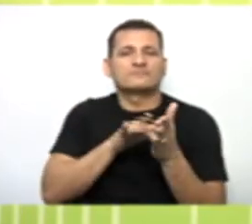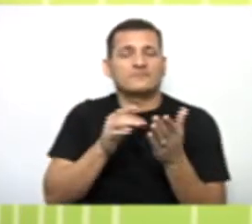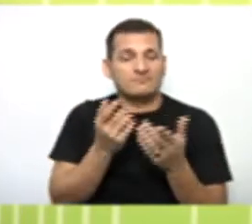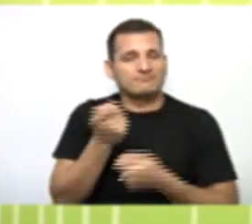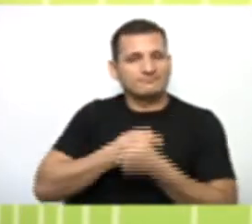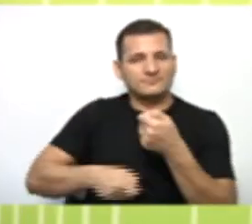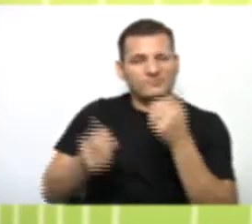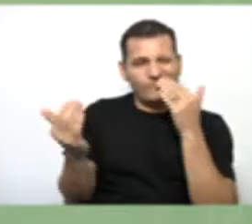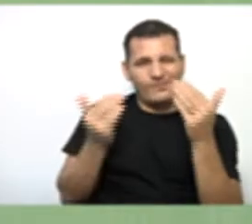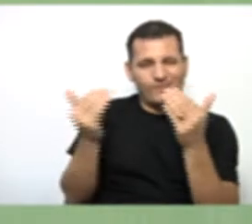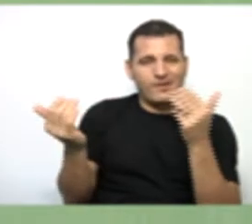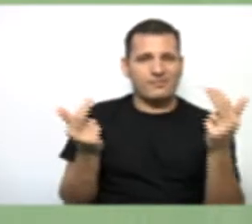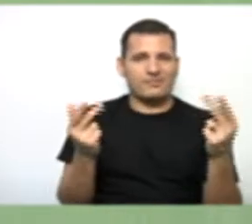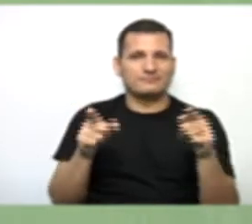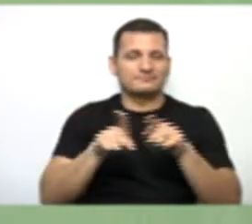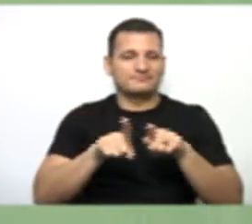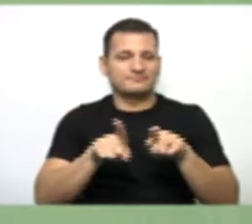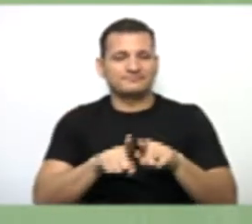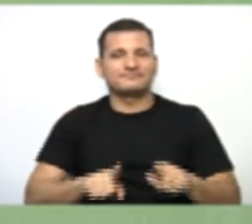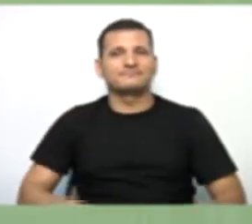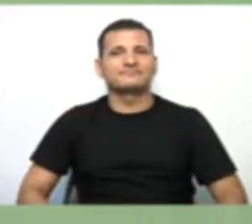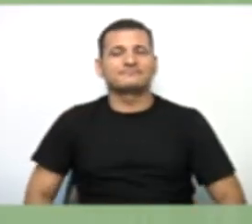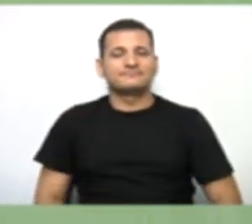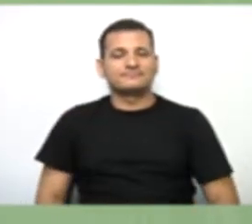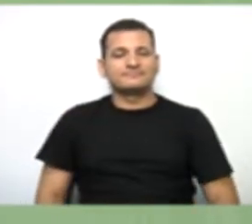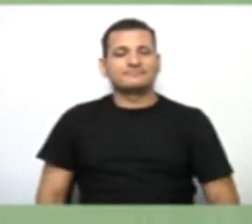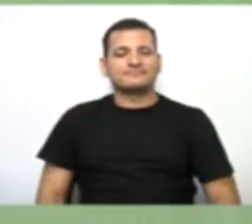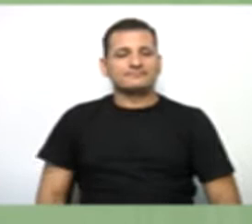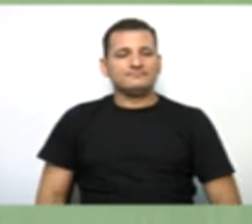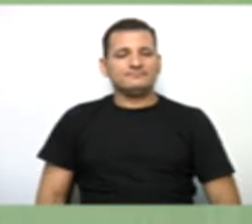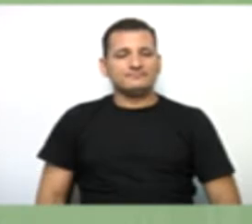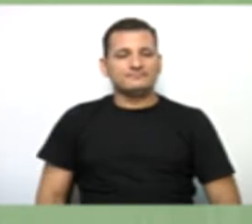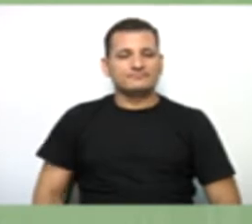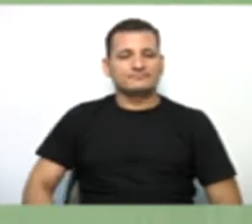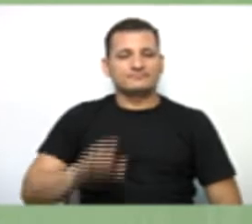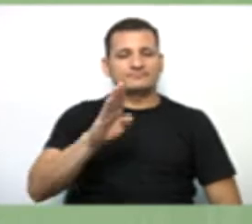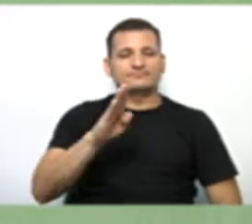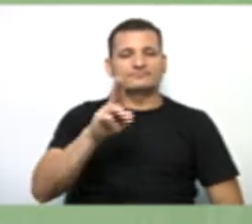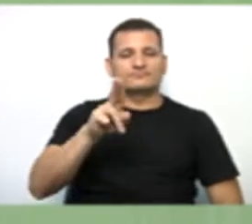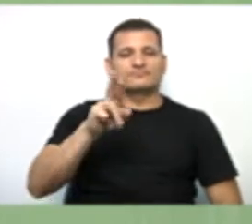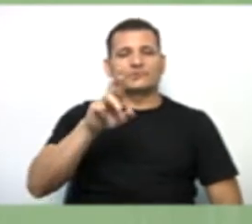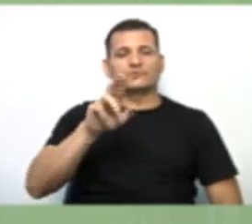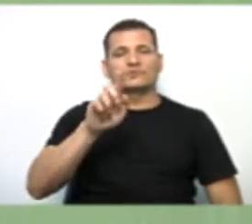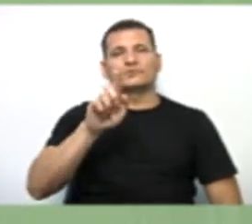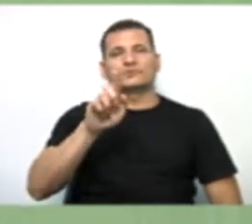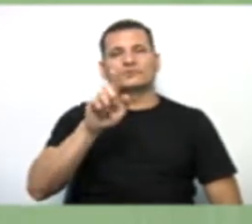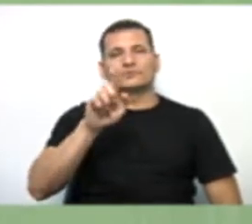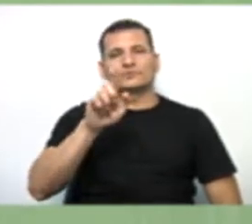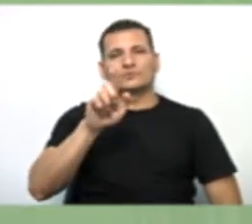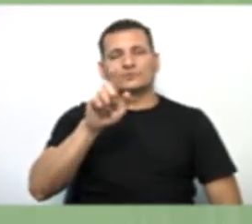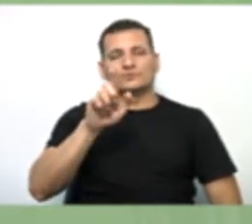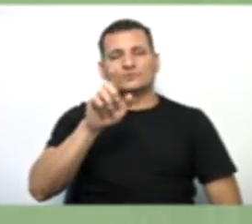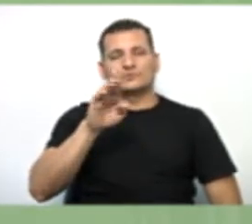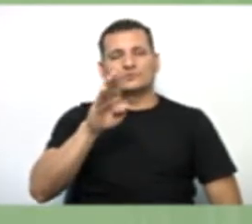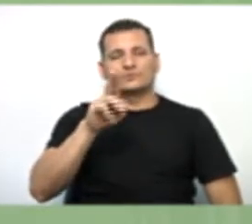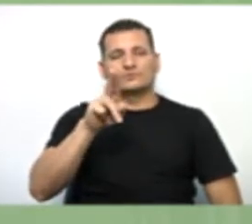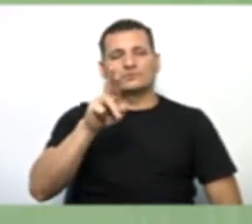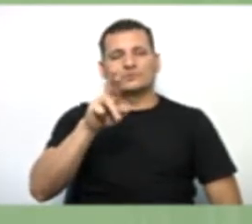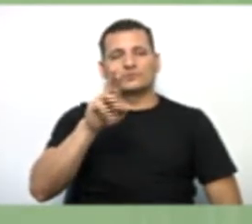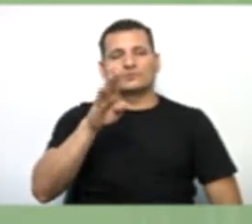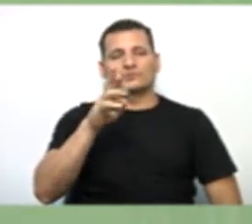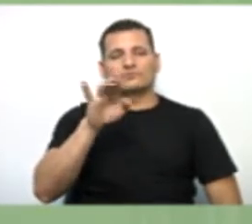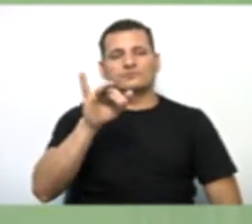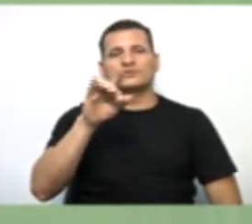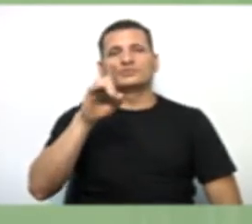isso também. Olha, continuando mais um conceito aí, então. Para Burbridge, não é isso? Qualquer